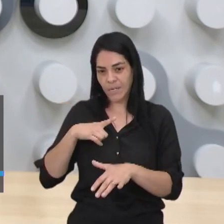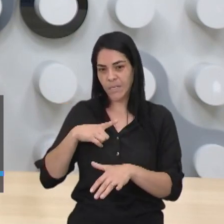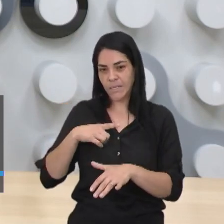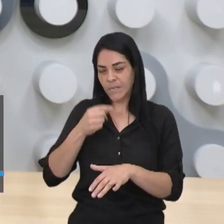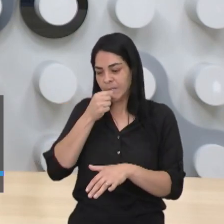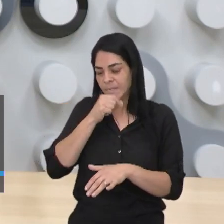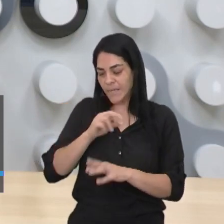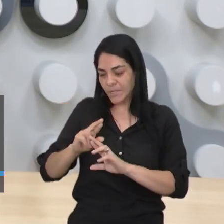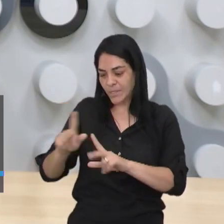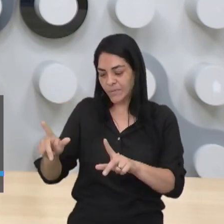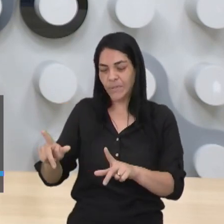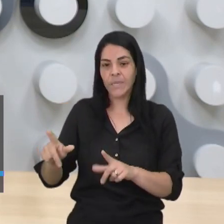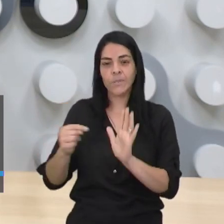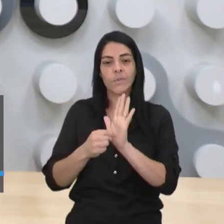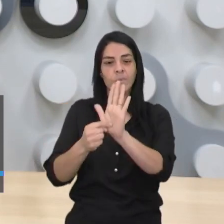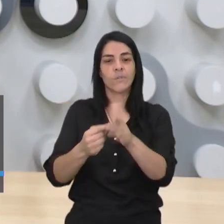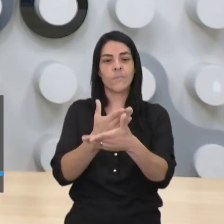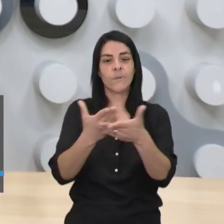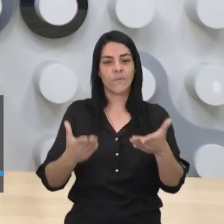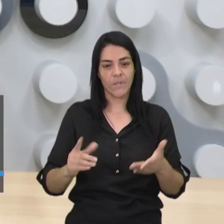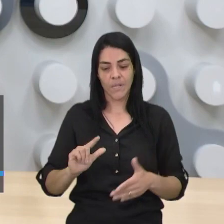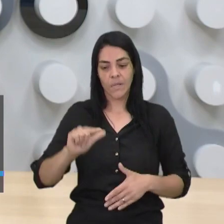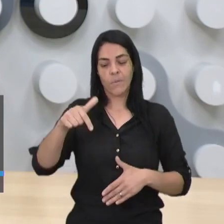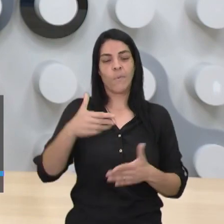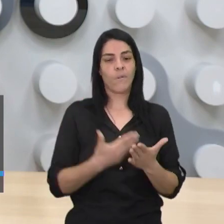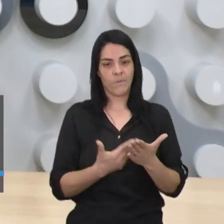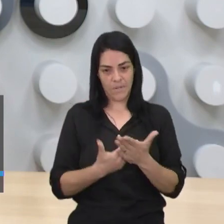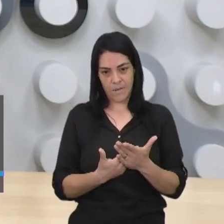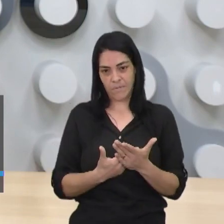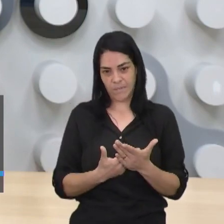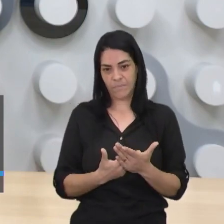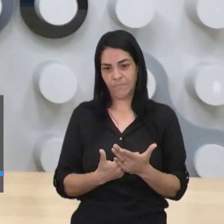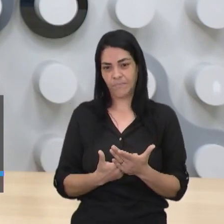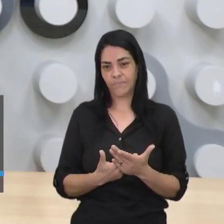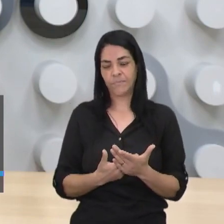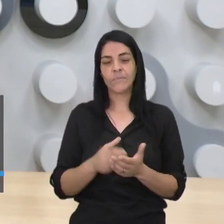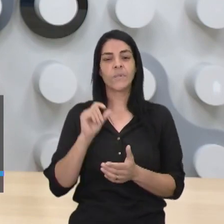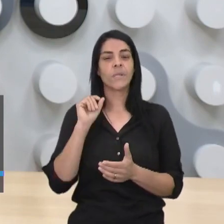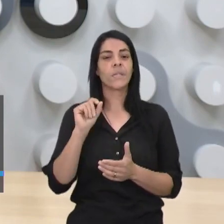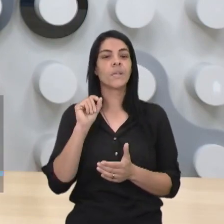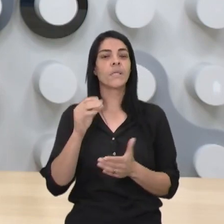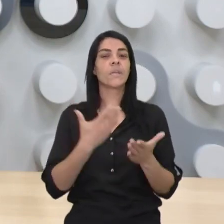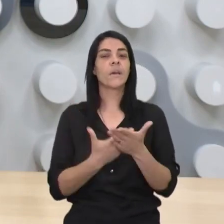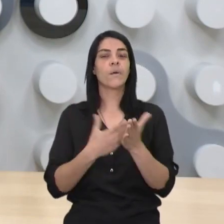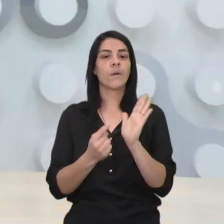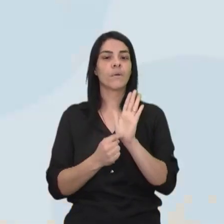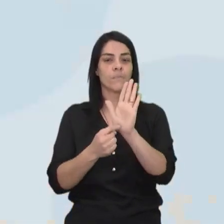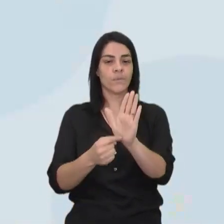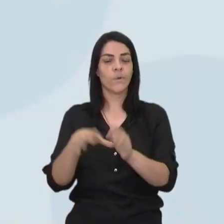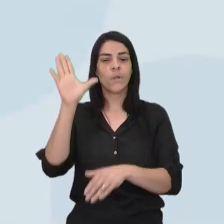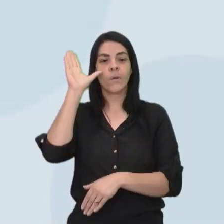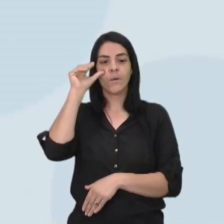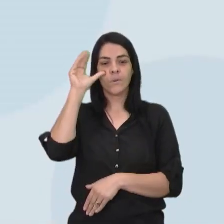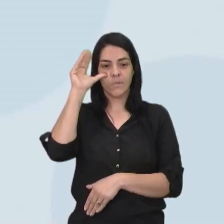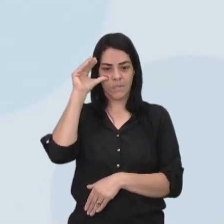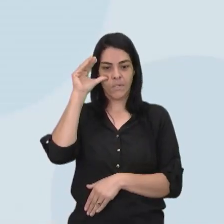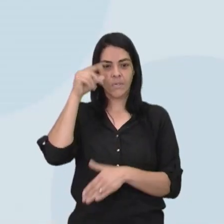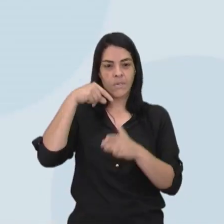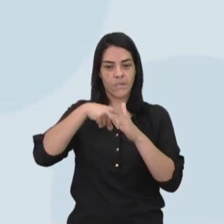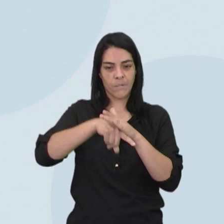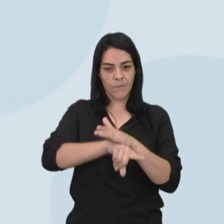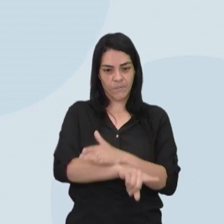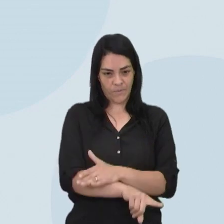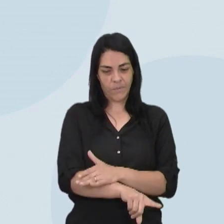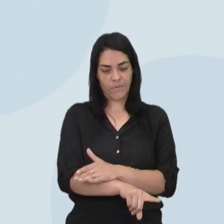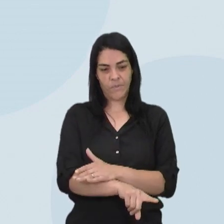sais diferentes que eu trouxe para vocês em uma outra aula, tá certo? Que aula que eu trouxe isso? Nas curiosidades das profundezas, que